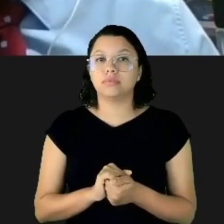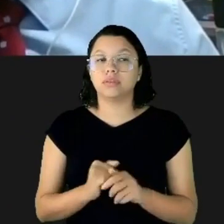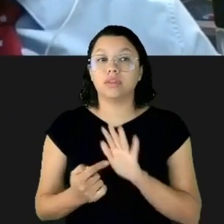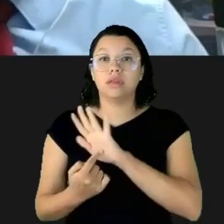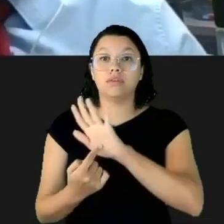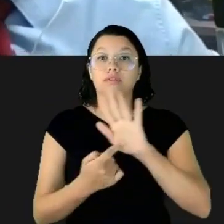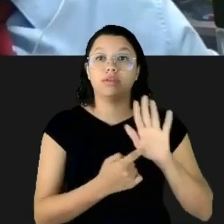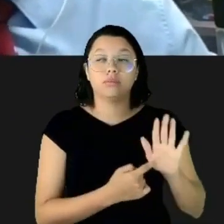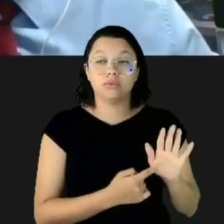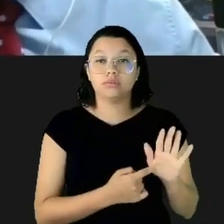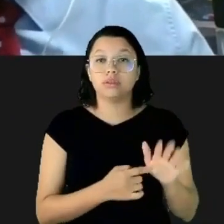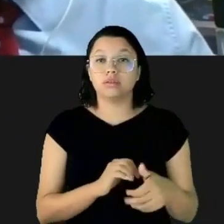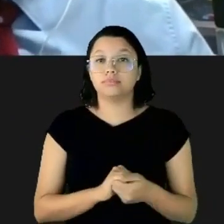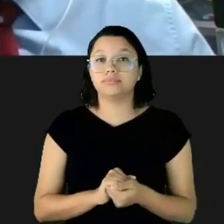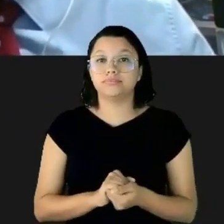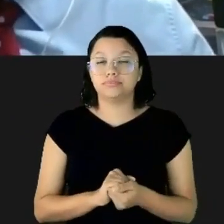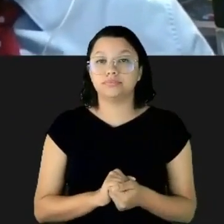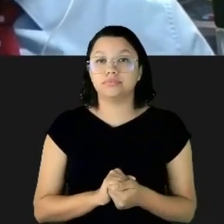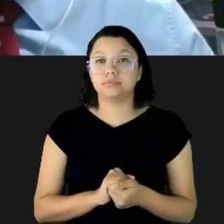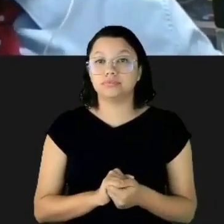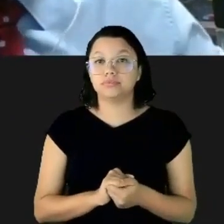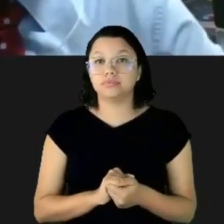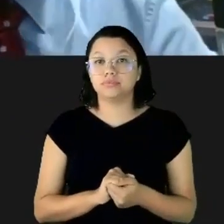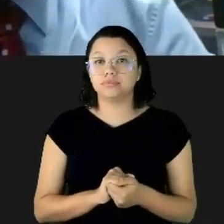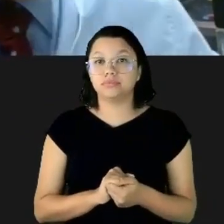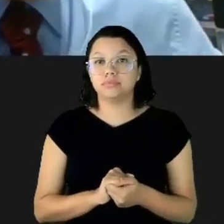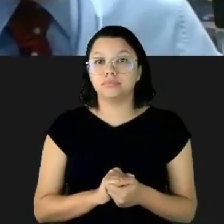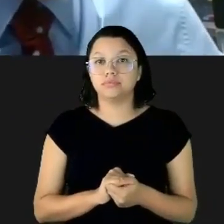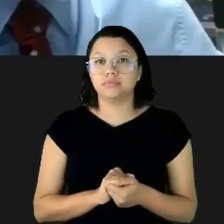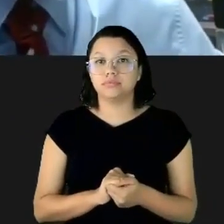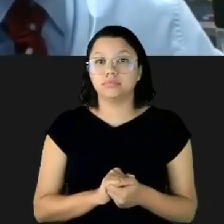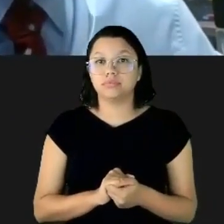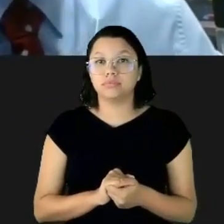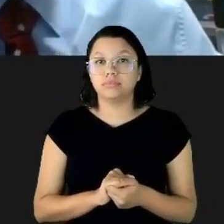vai aparecer a edição de a edição de